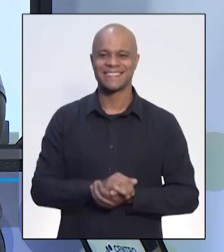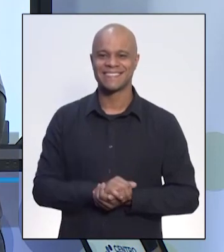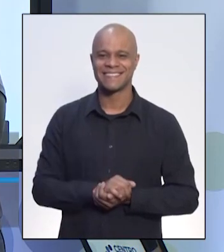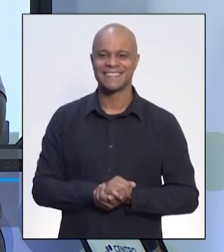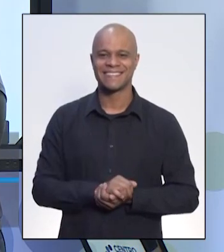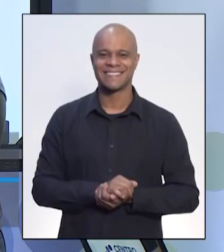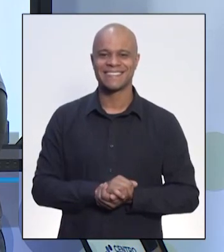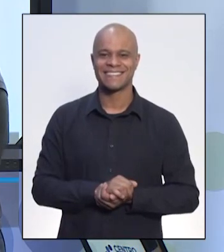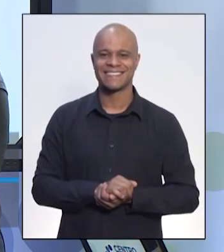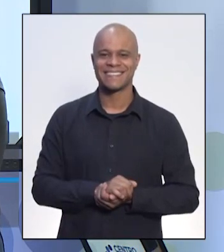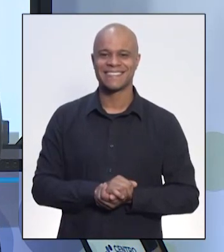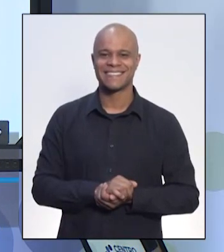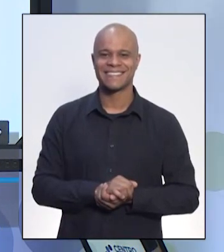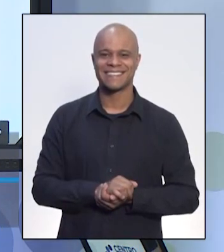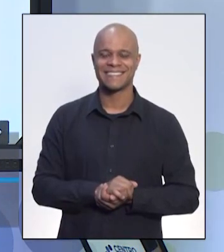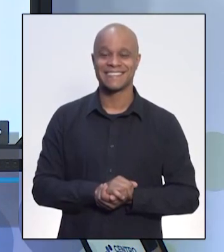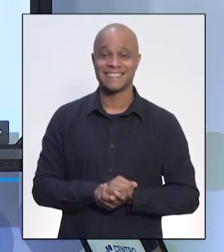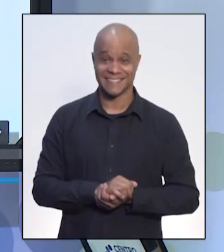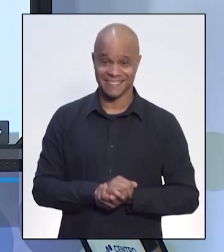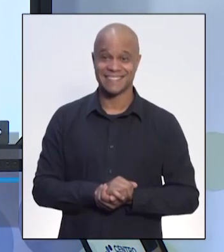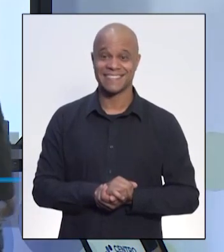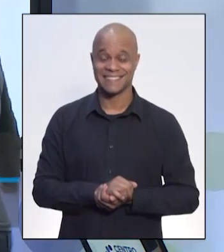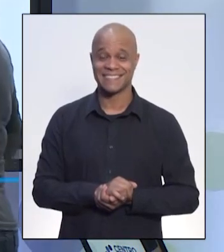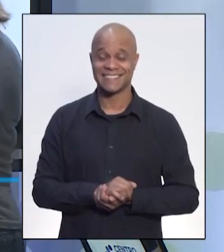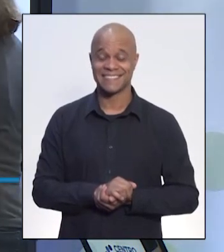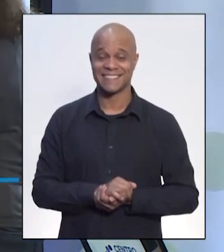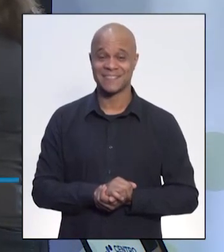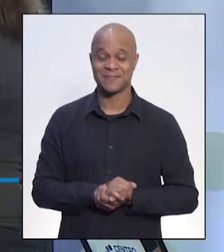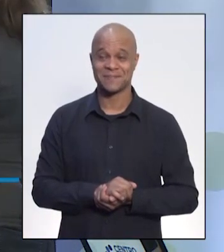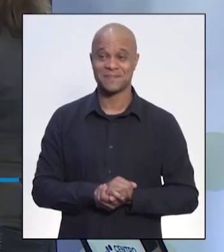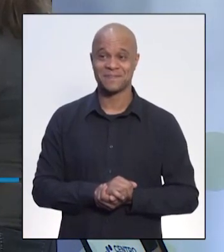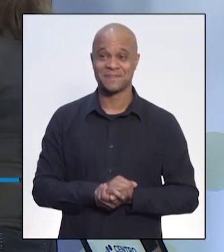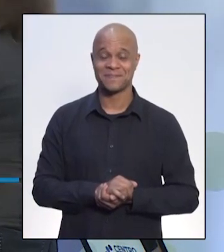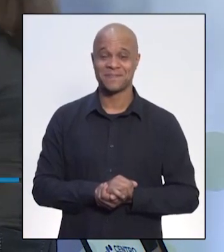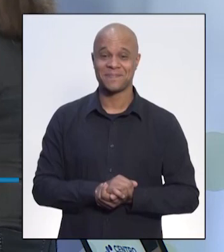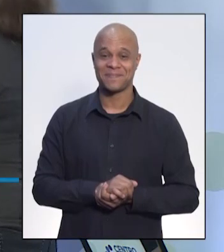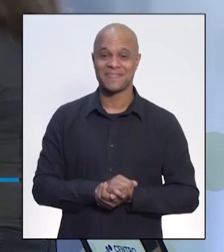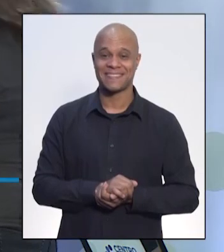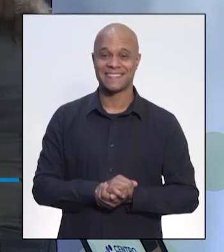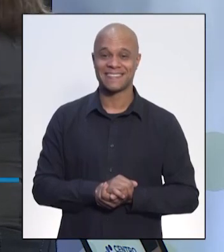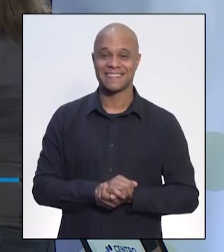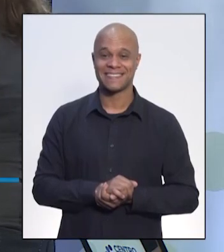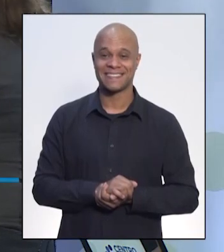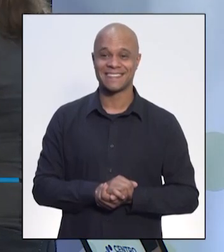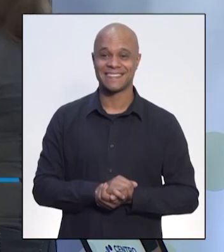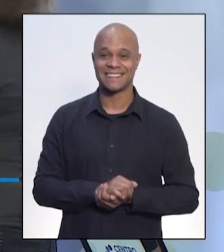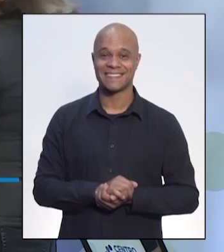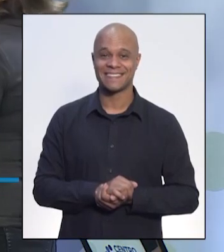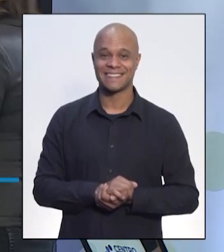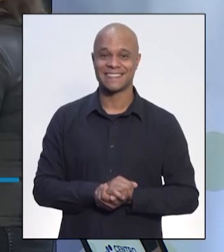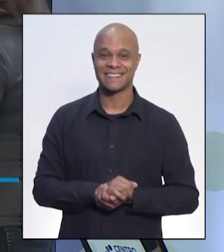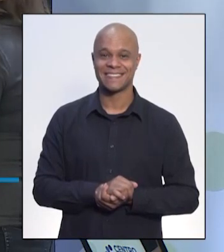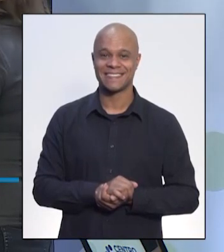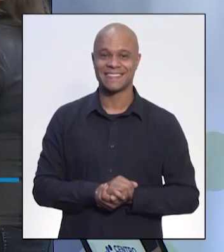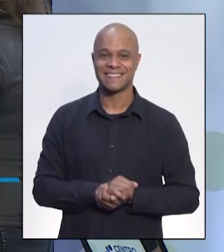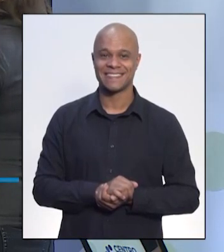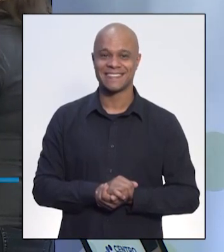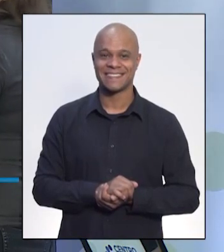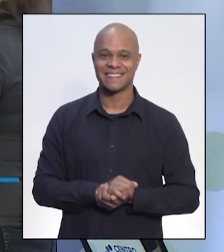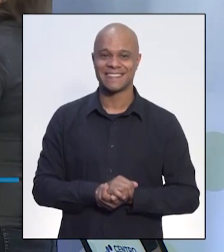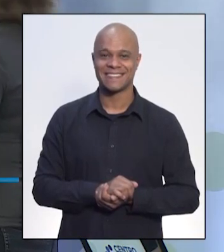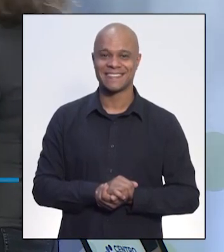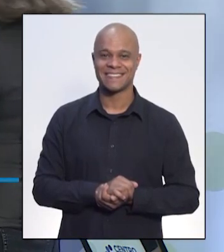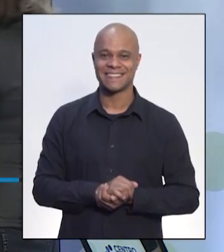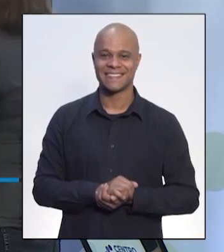Muito bom. Próximo. Isso mesmo, item C. Enquanto isso, eu mudo aqui para o meu item C. Vamos lá.